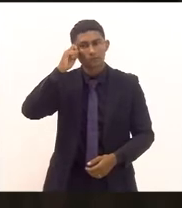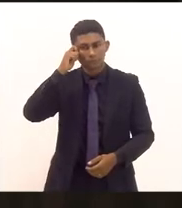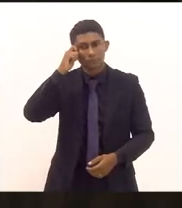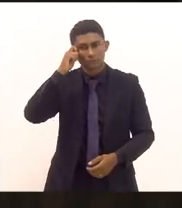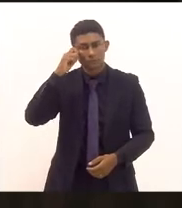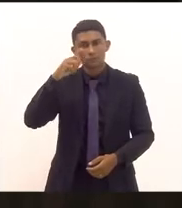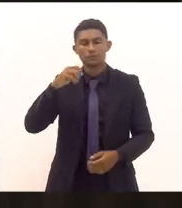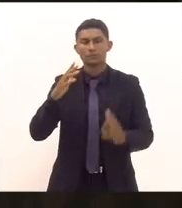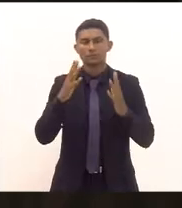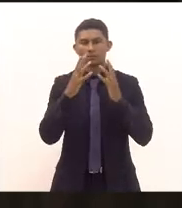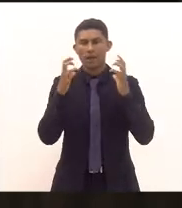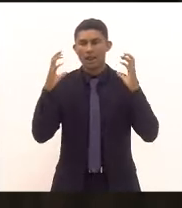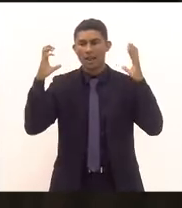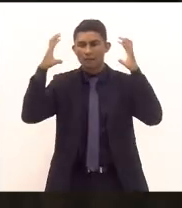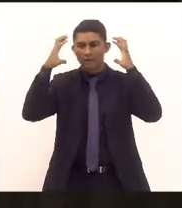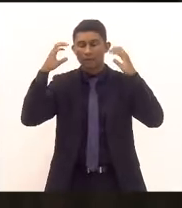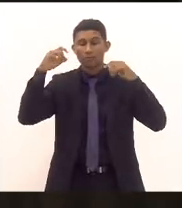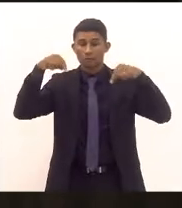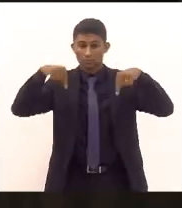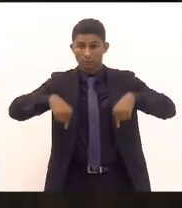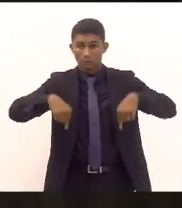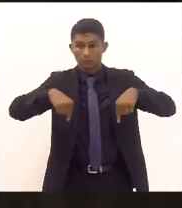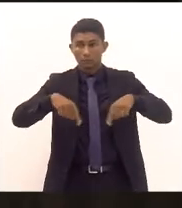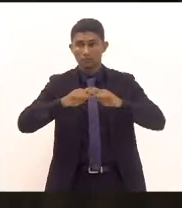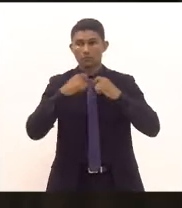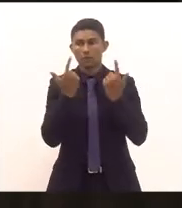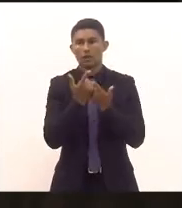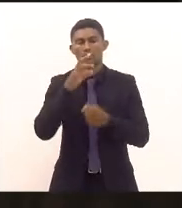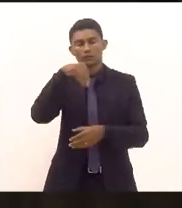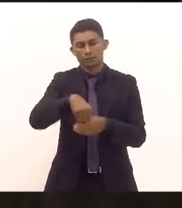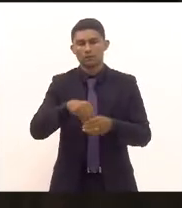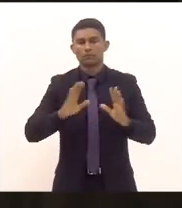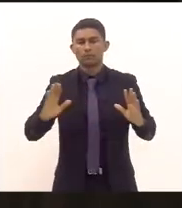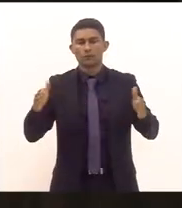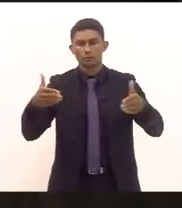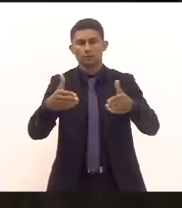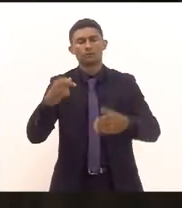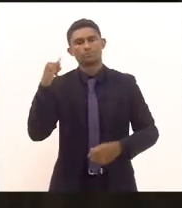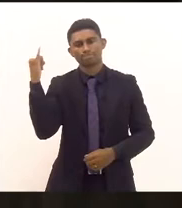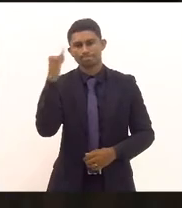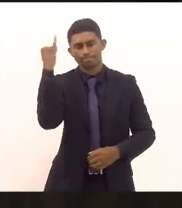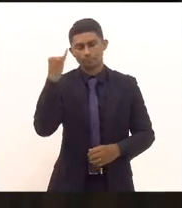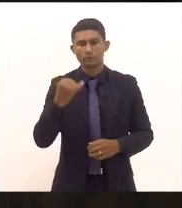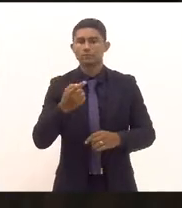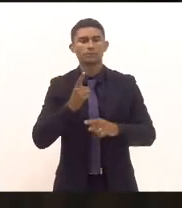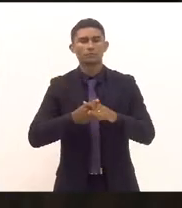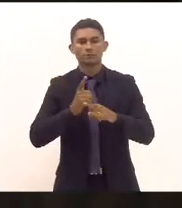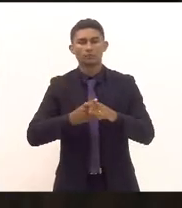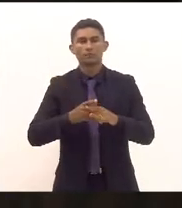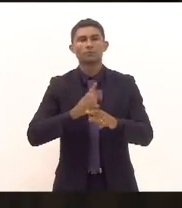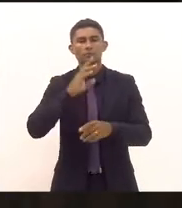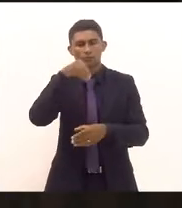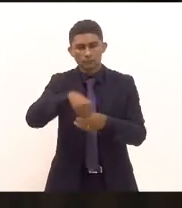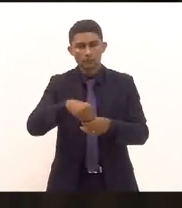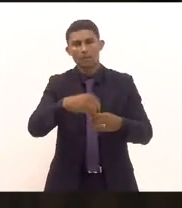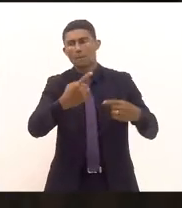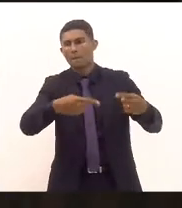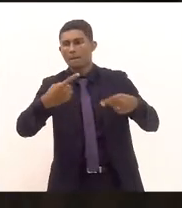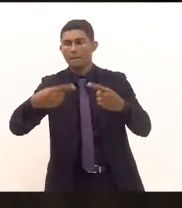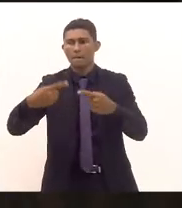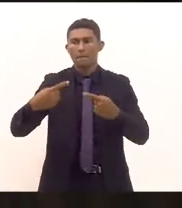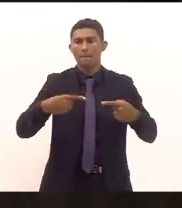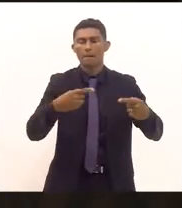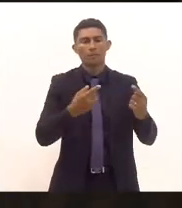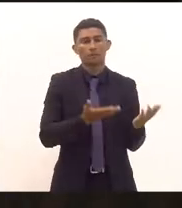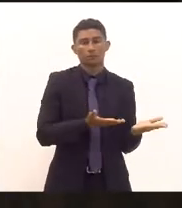Marielle Franco aqui dentro da Assembleia Legislativa um fórum fundamental onde esses debates estão colocados como é que a